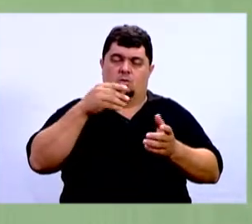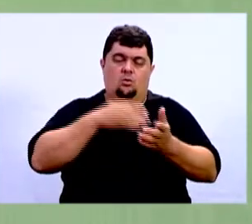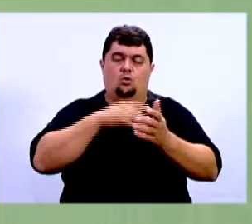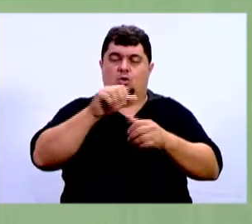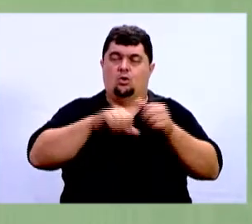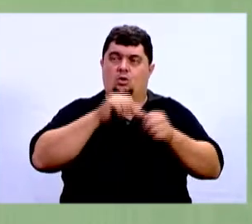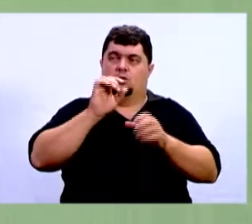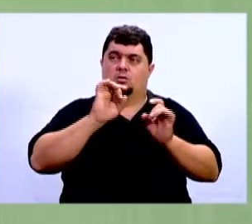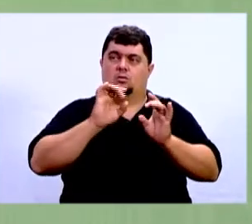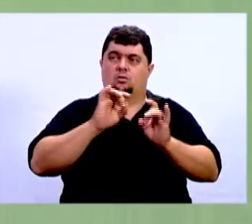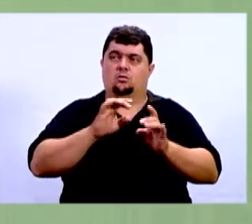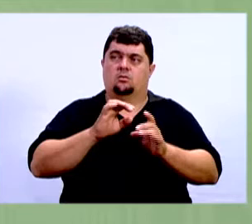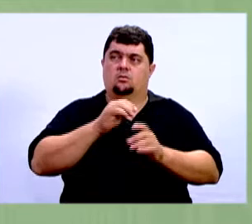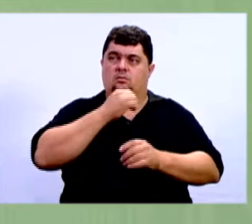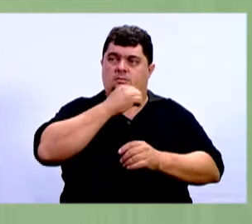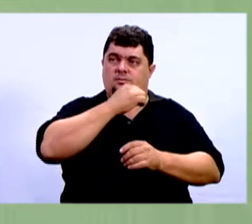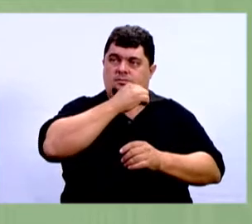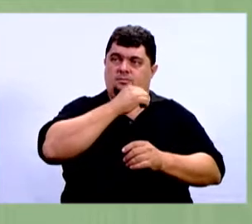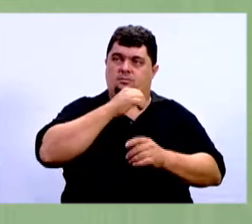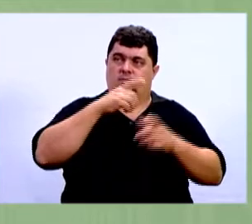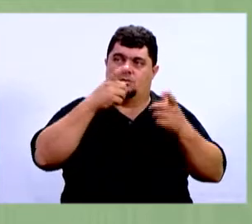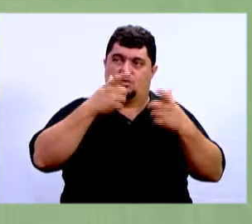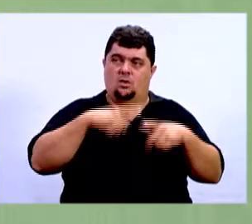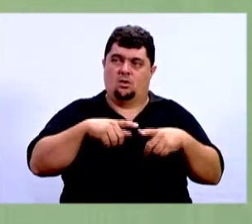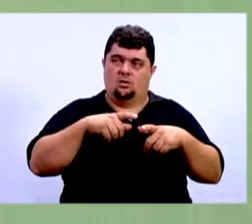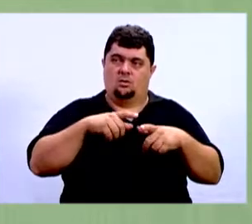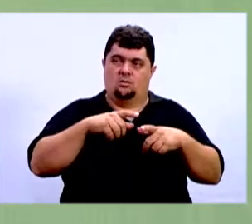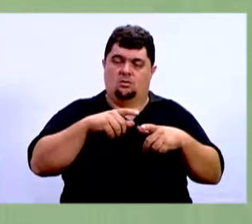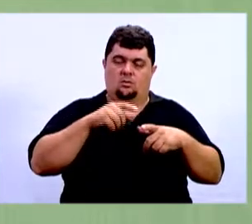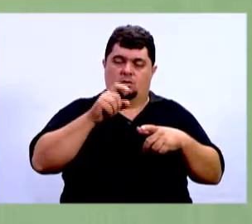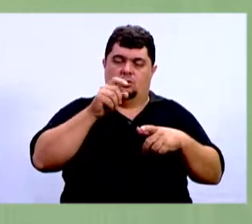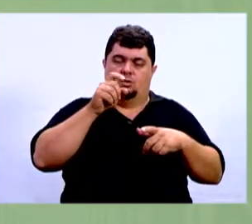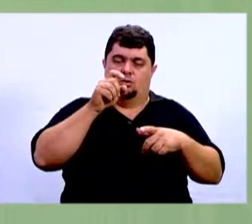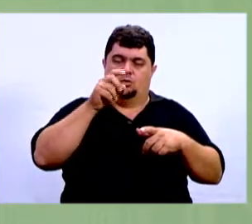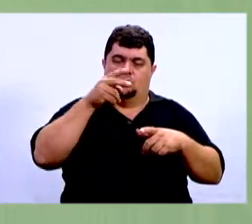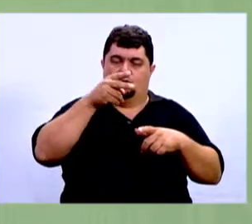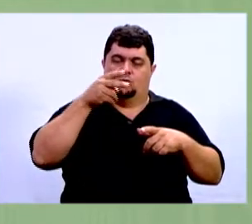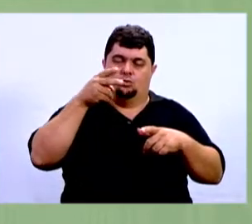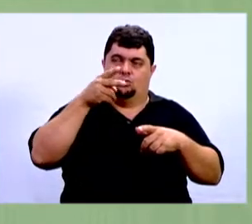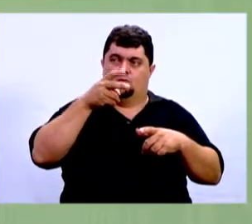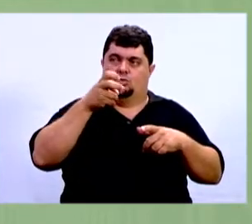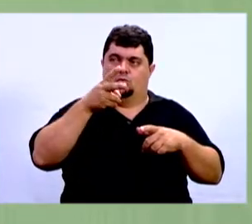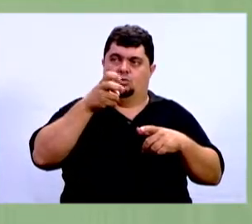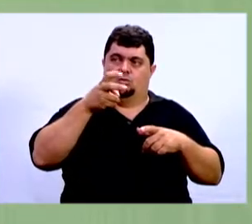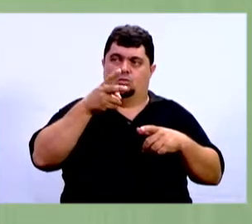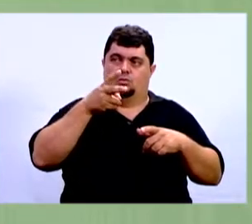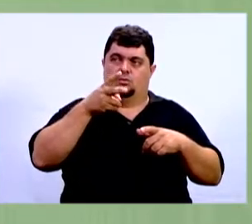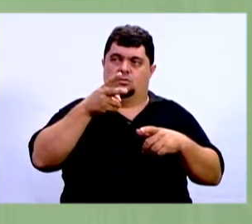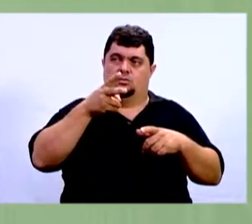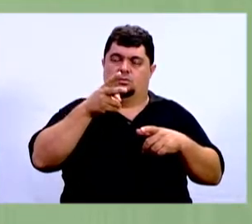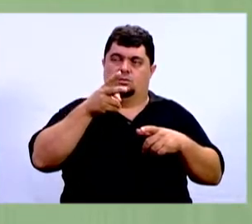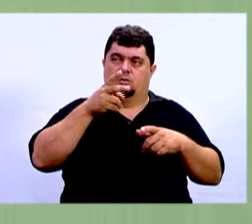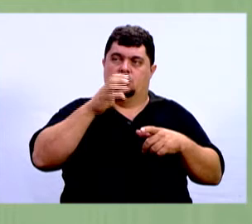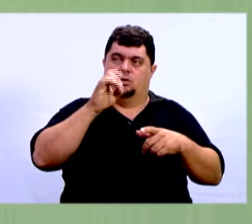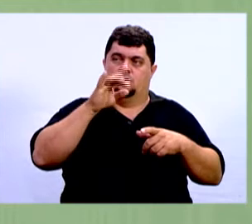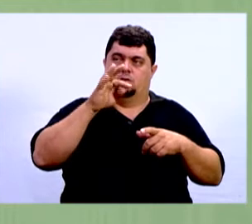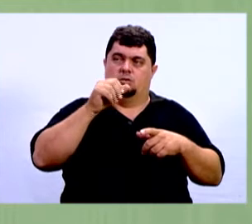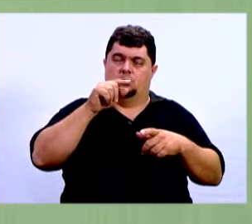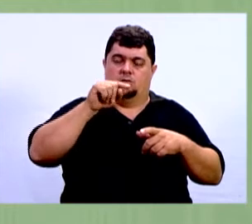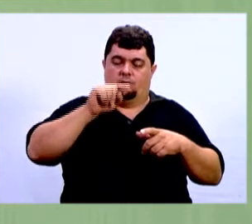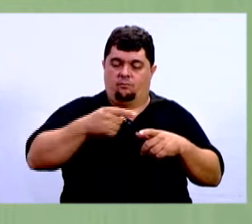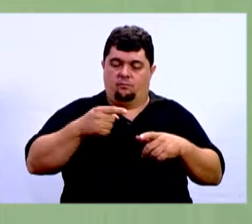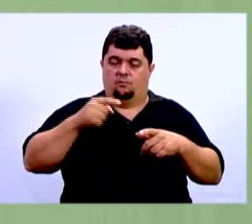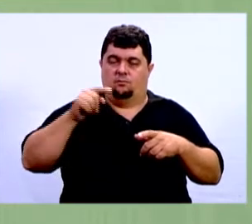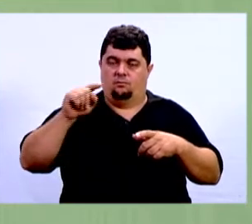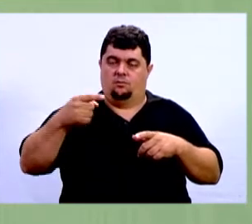é daqui para frente. Do local para a editora, a separação é 2 pontos. E da editora para o ano, a separação é